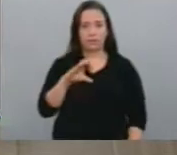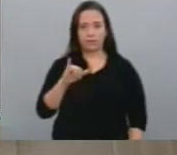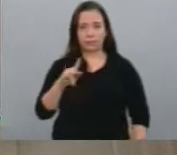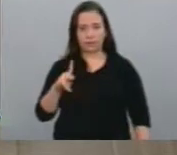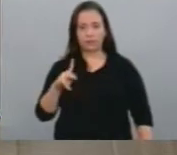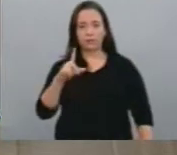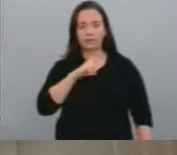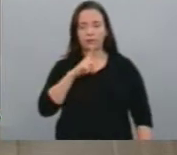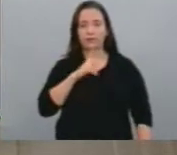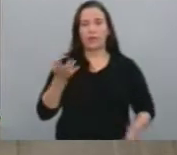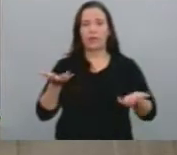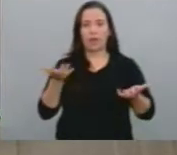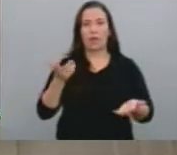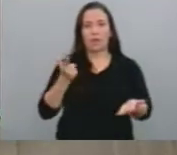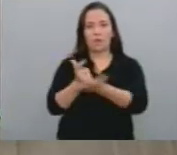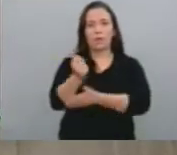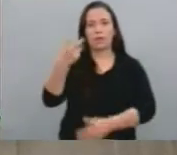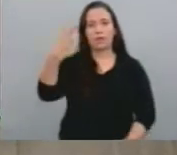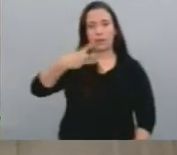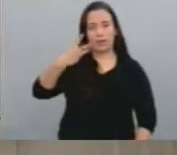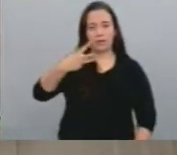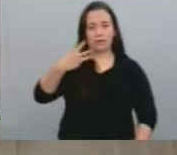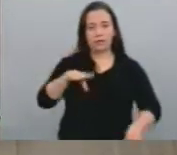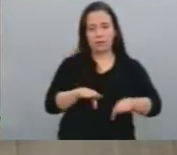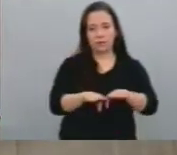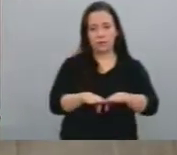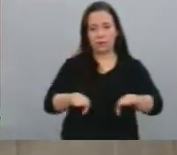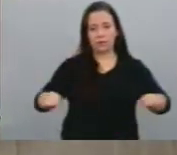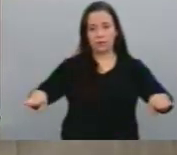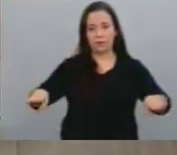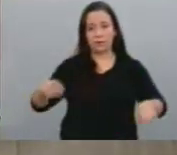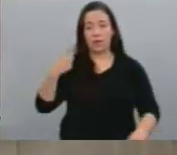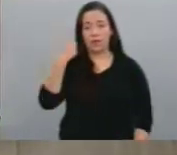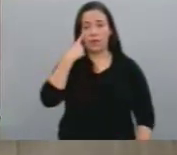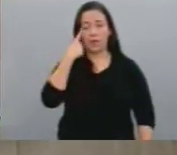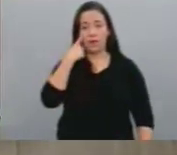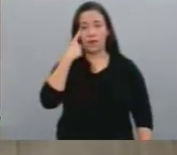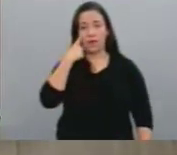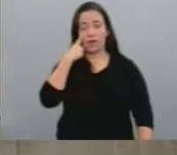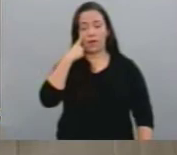mais uma 3ª esteira. Nós estamos falando de meio bilhão